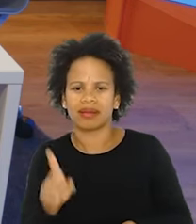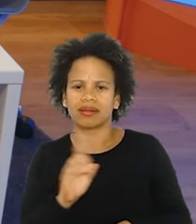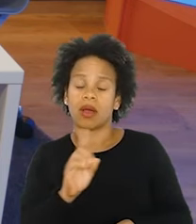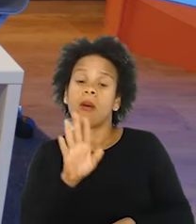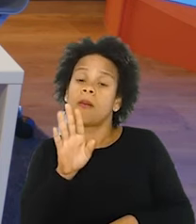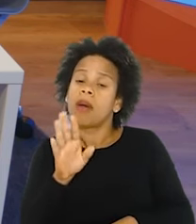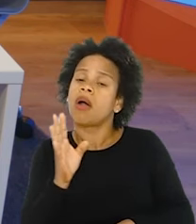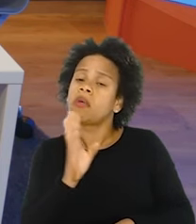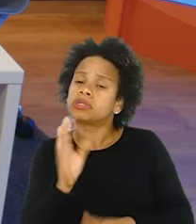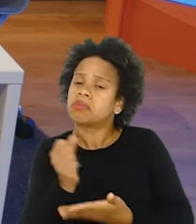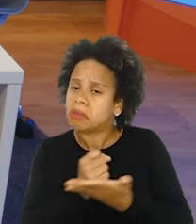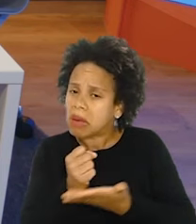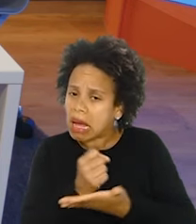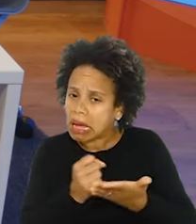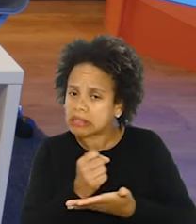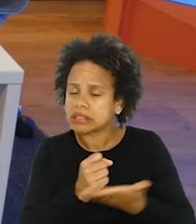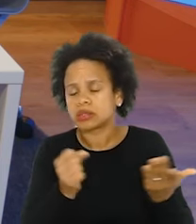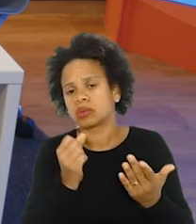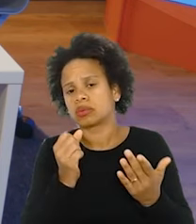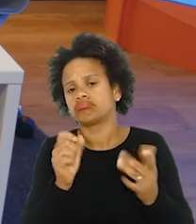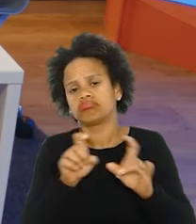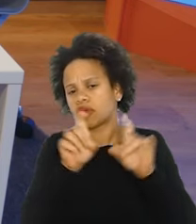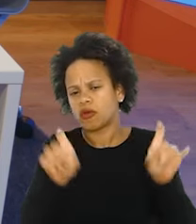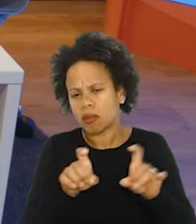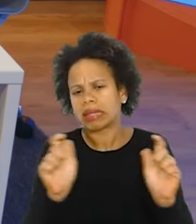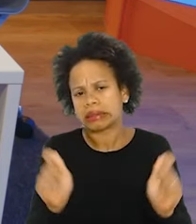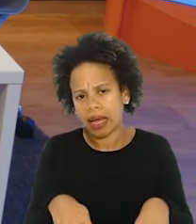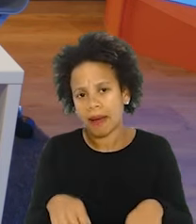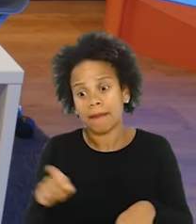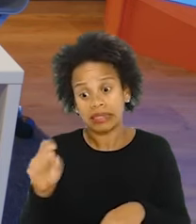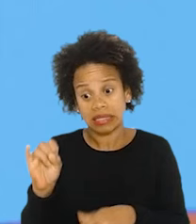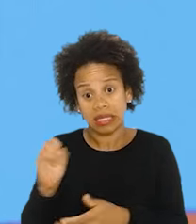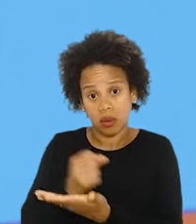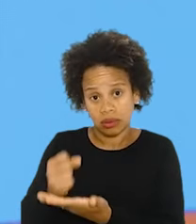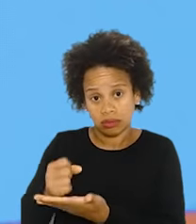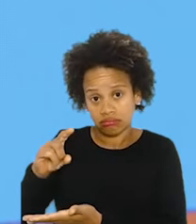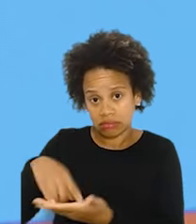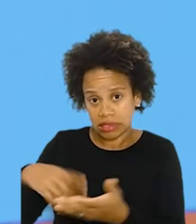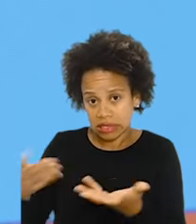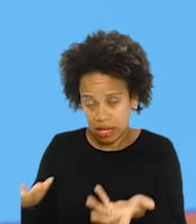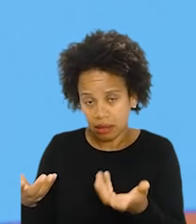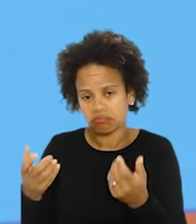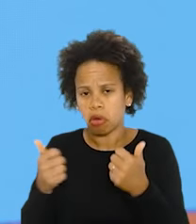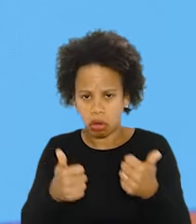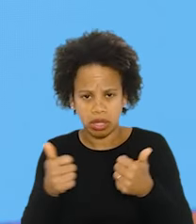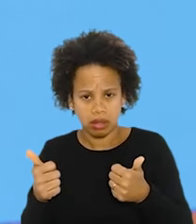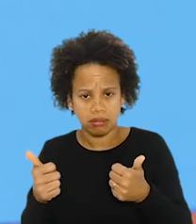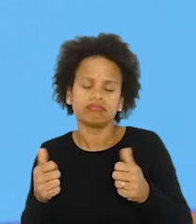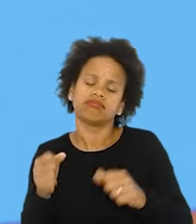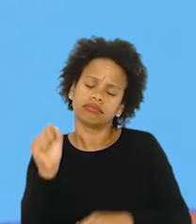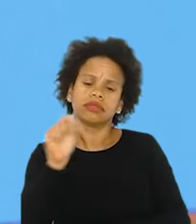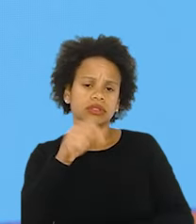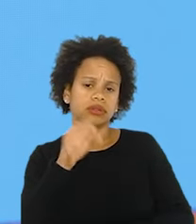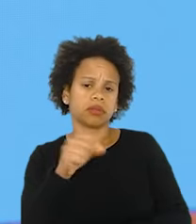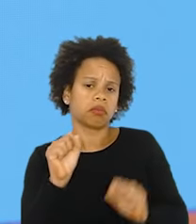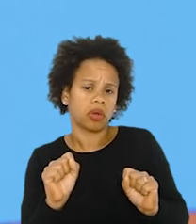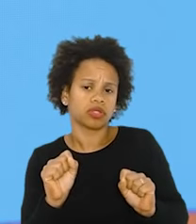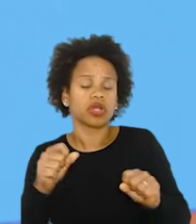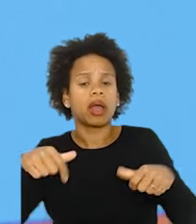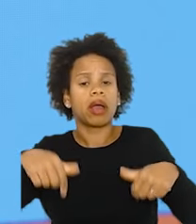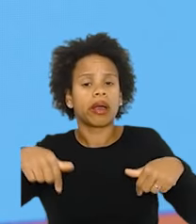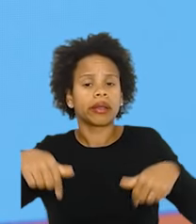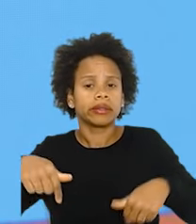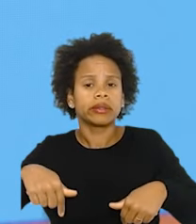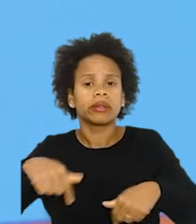informática já dá para fazer né se ele quiser contratar um contador tudo bem sim tudo bem É uma questão importante que nós aqui do sebra n